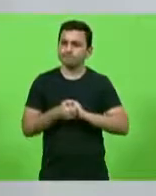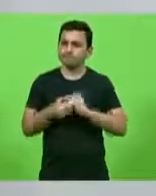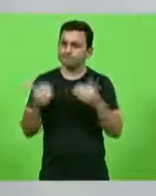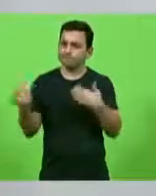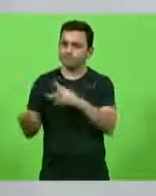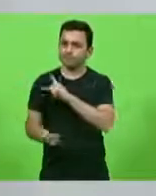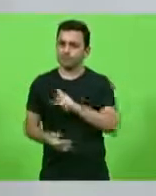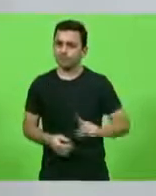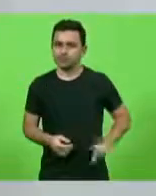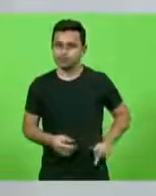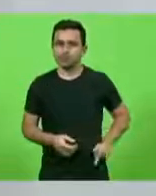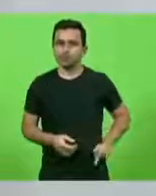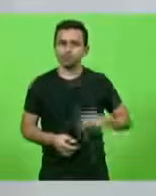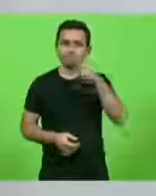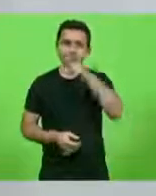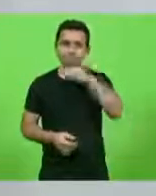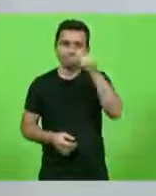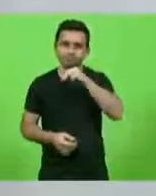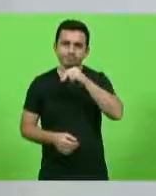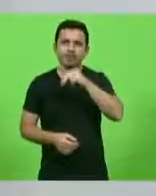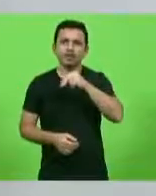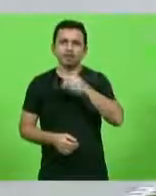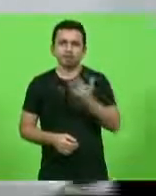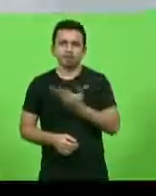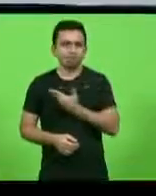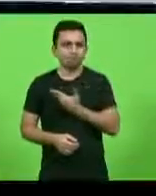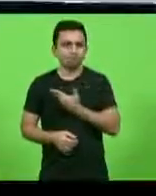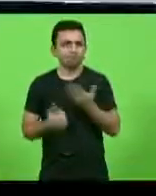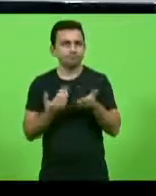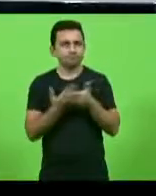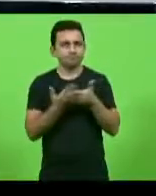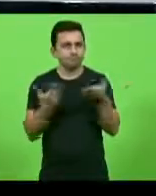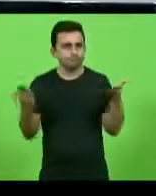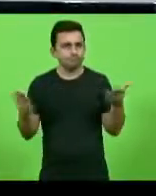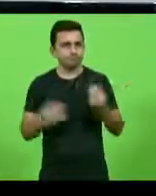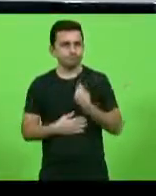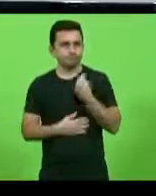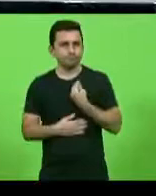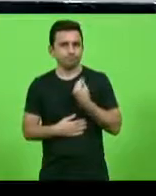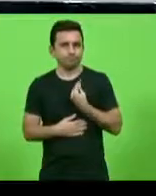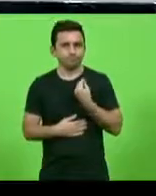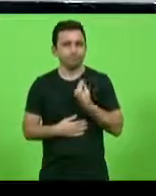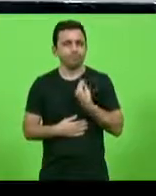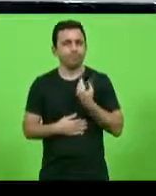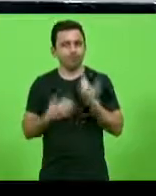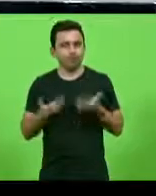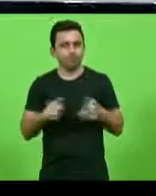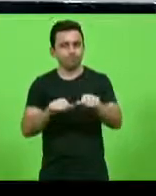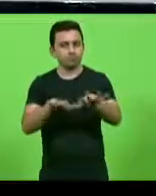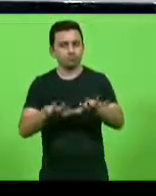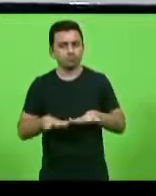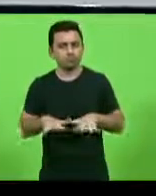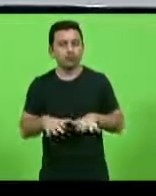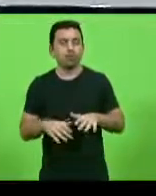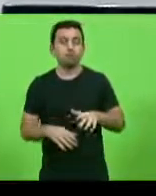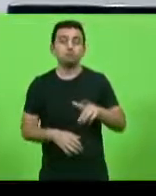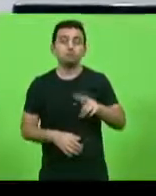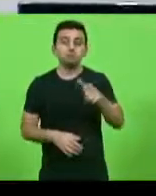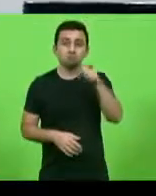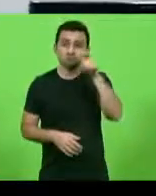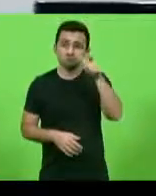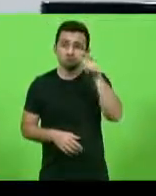presidente em exercício, deputado Kennedy Nunes, os nobres colegas que se fazem presente aqui no plenário, quem nos assiste nos